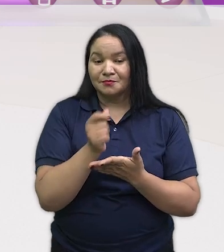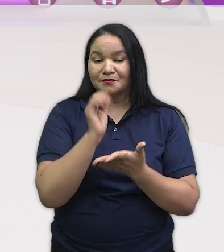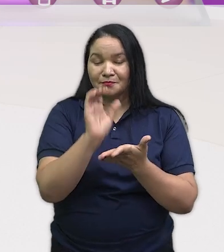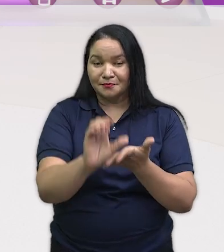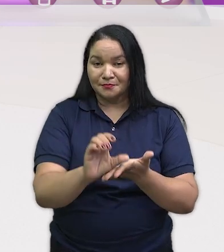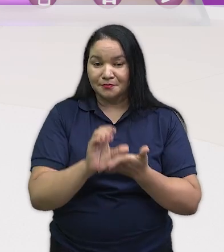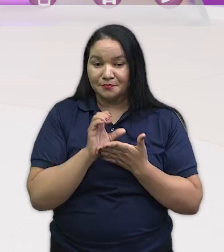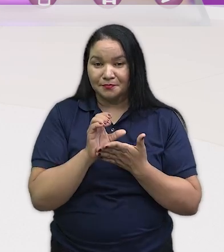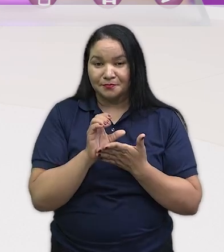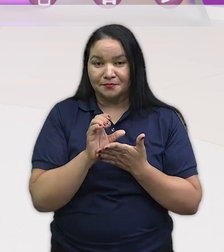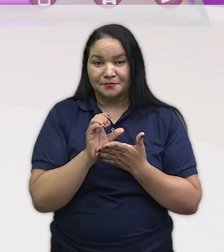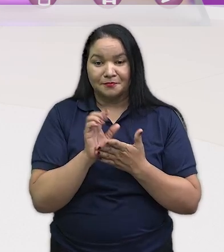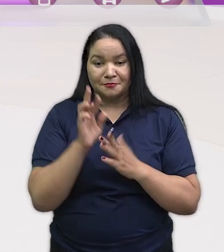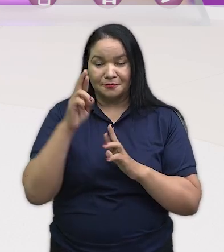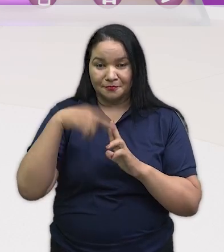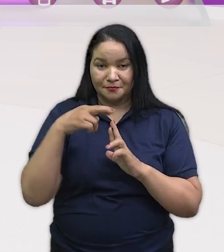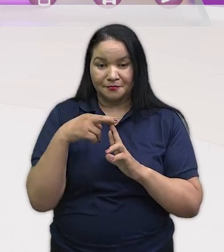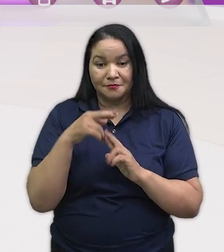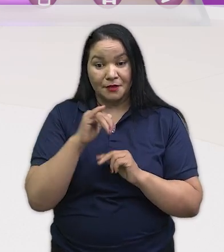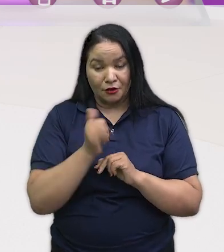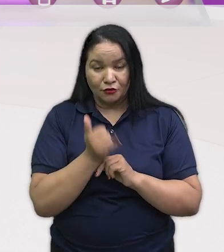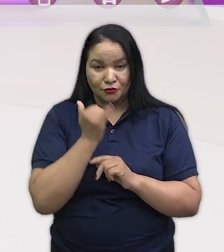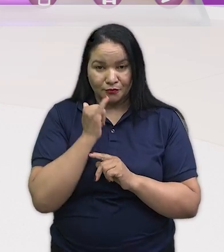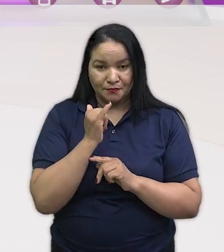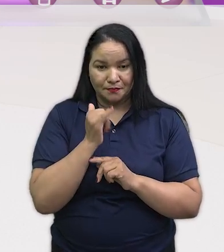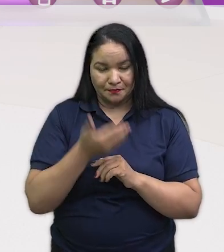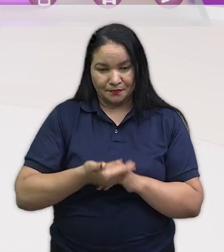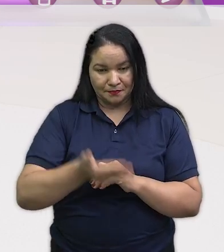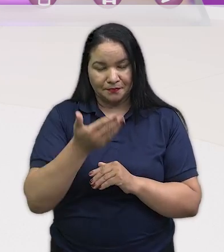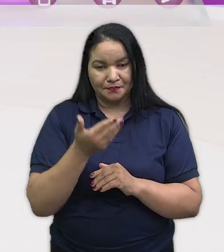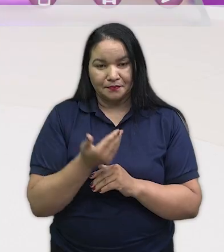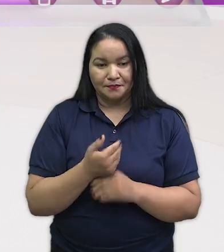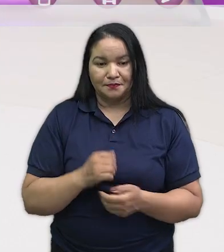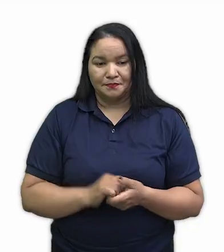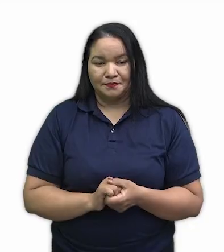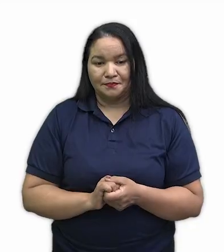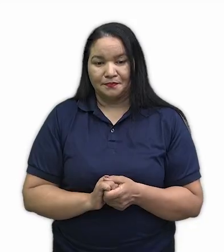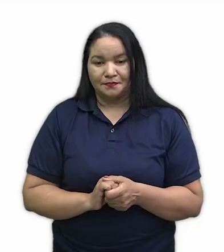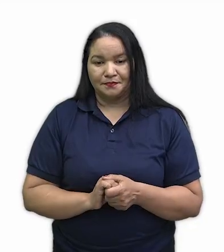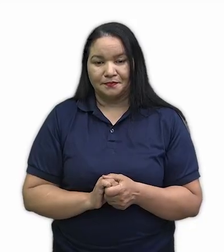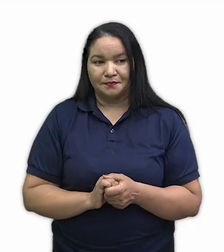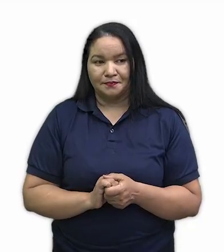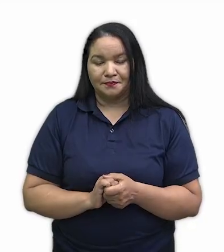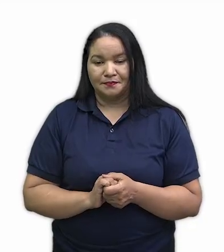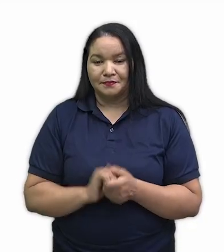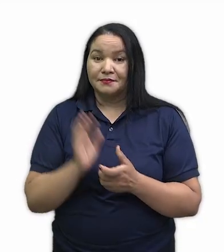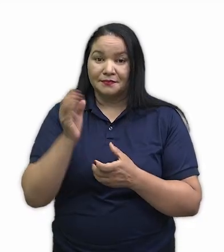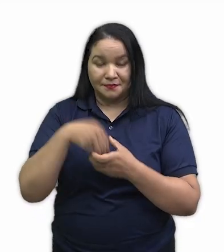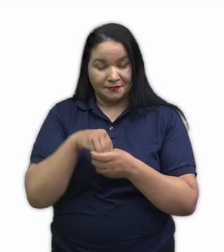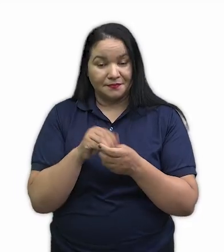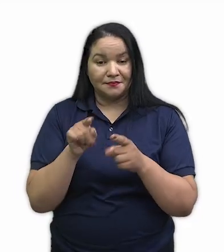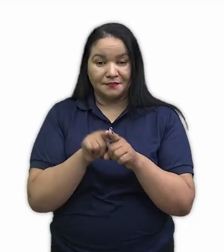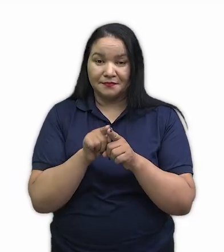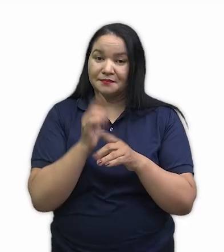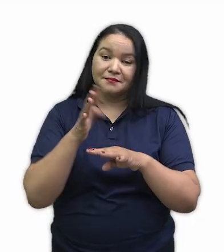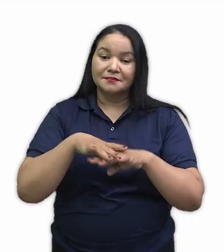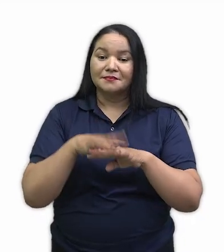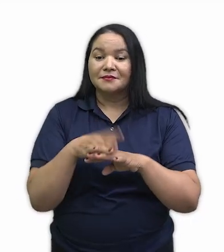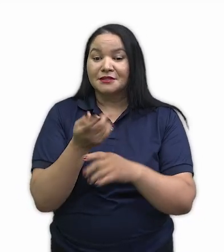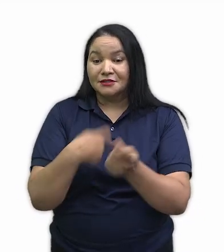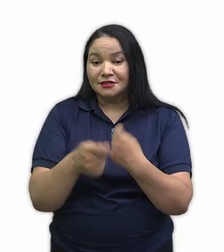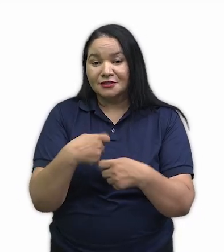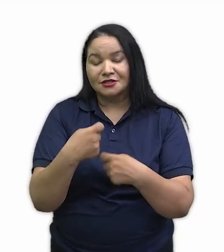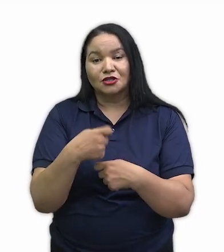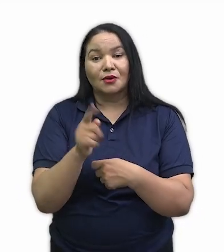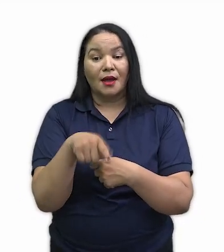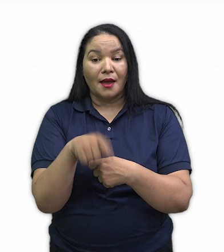aí aos juros. Tá legal? Então vamos continuar porque tem outro tópico importante. Dentro da matemática financeira, pessoal, outro tópico importante é